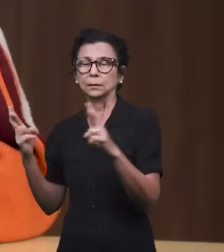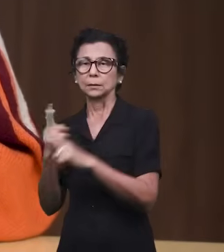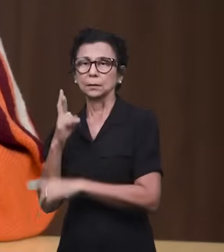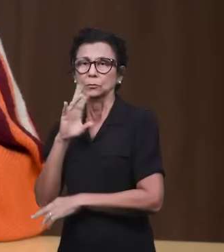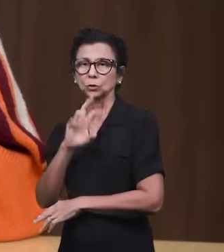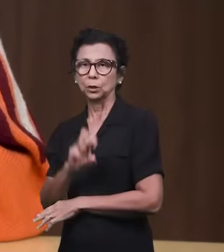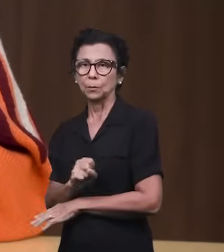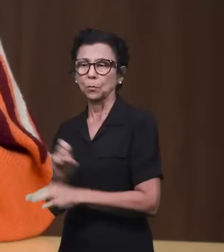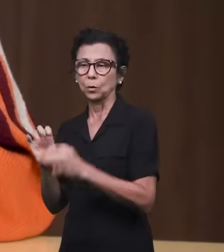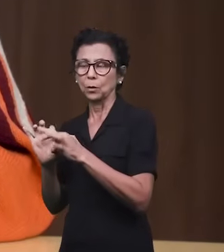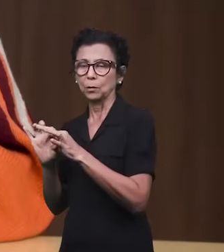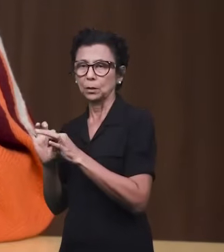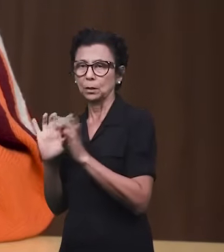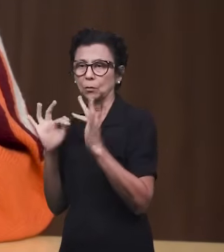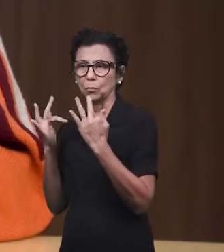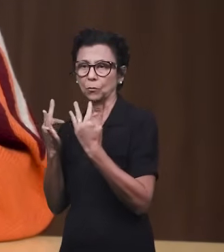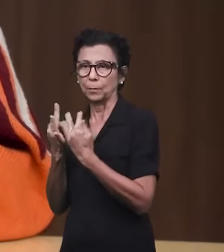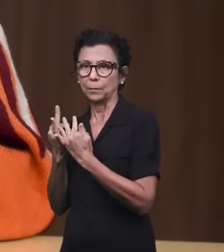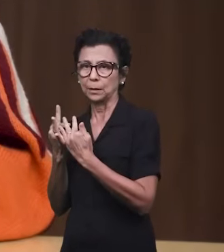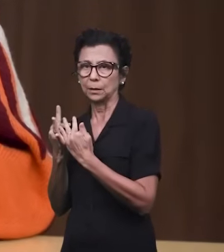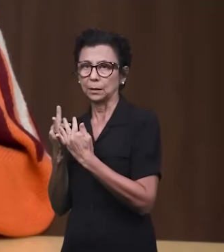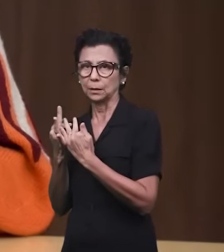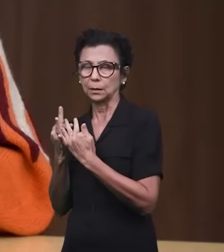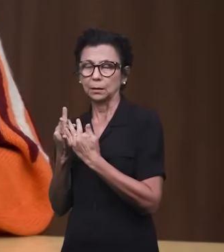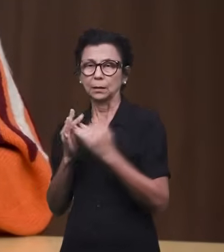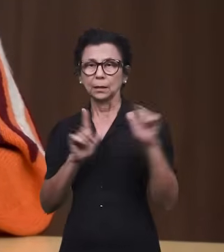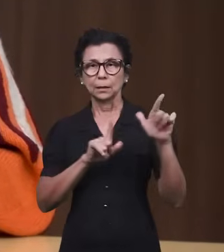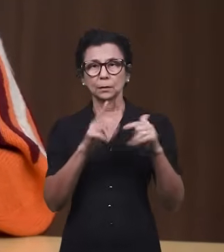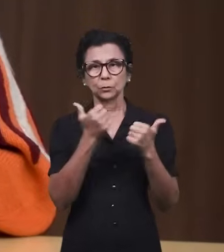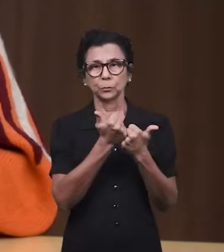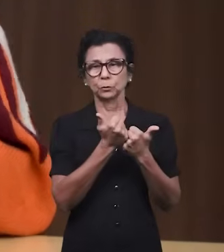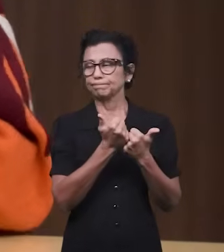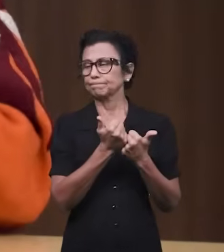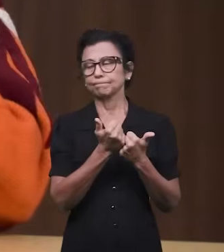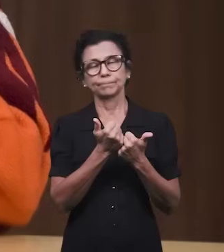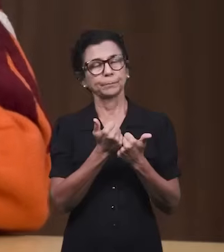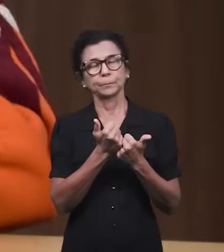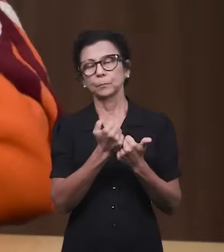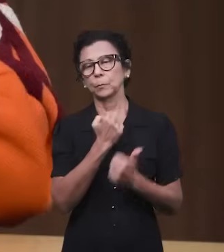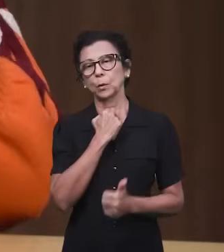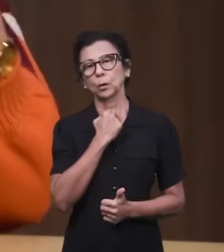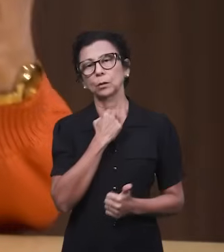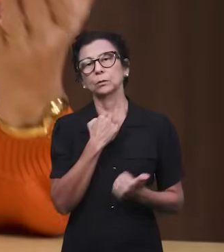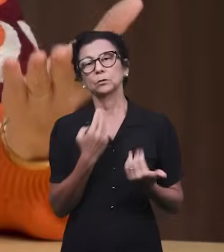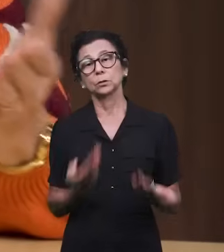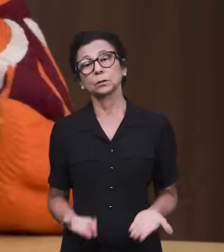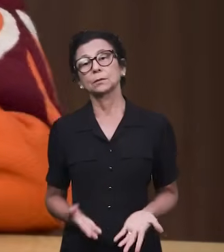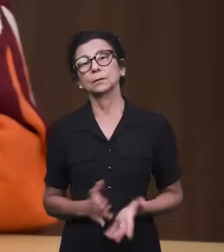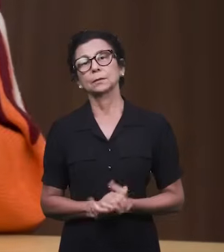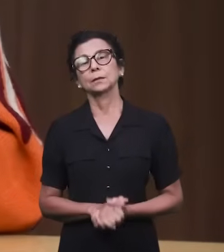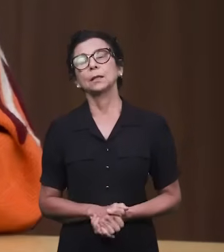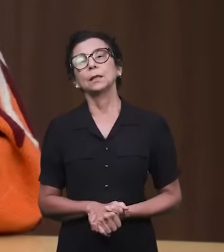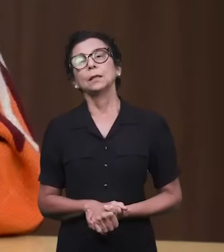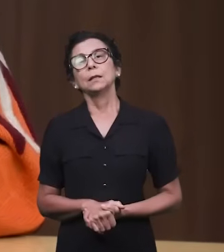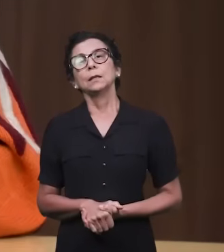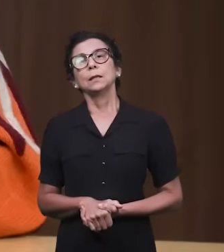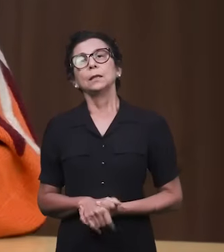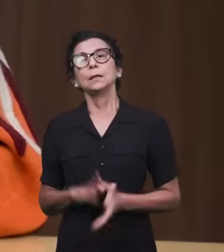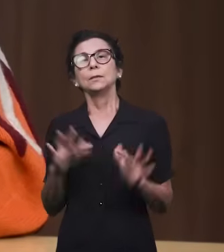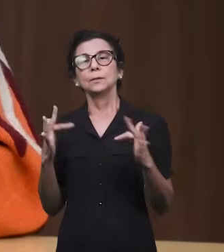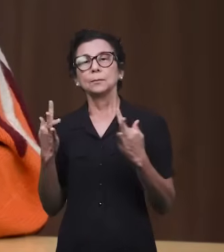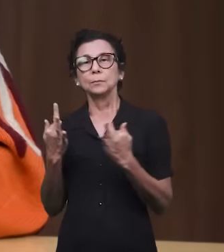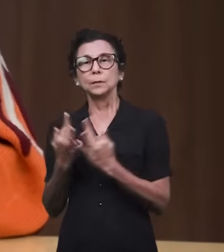jogos, e os pais precisam estar acompanhando o que, em meio a muitas vozes,